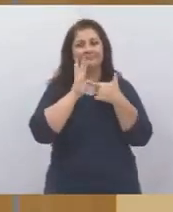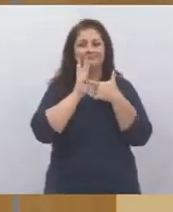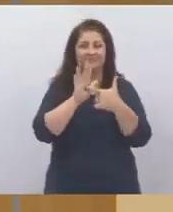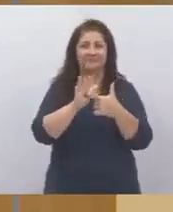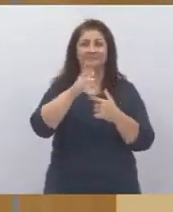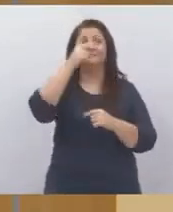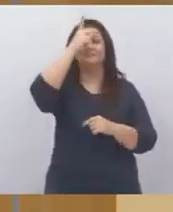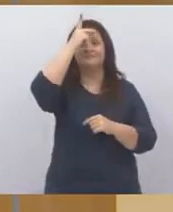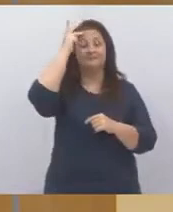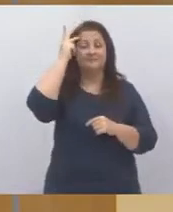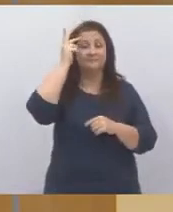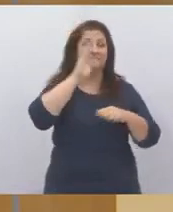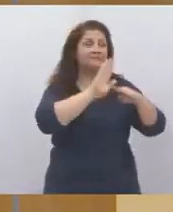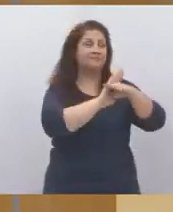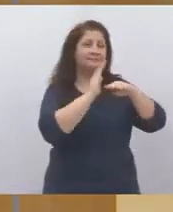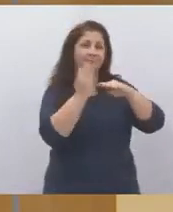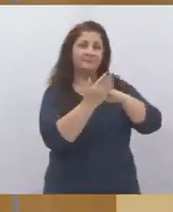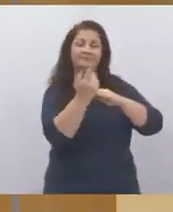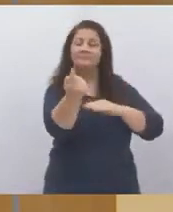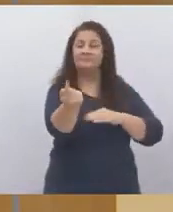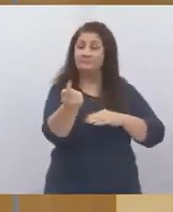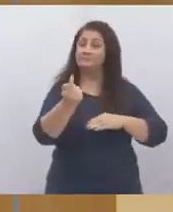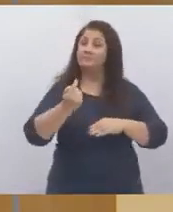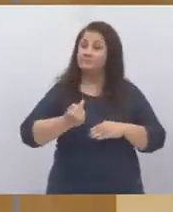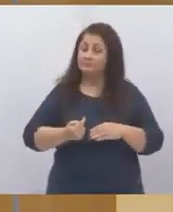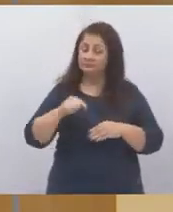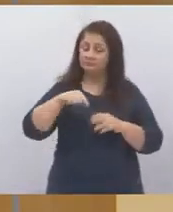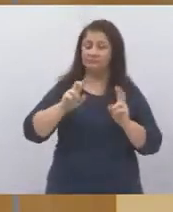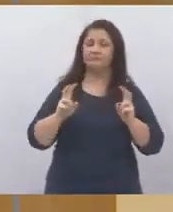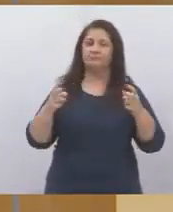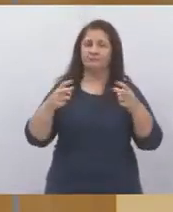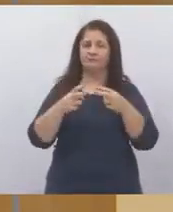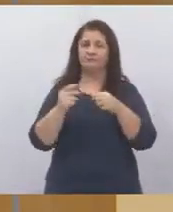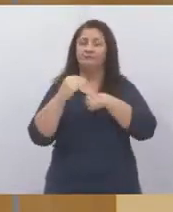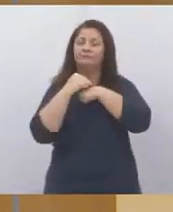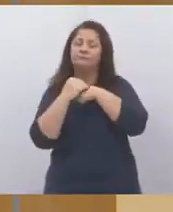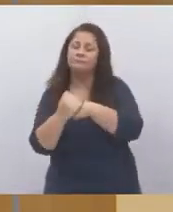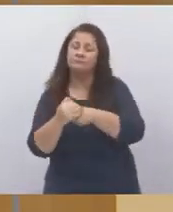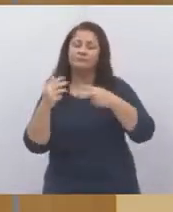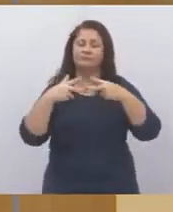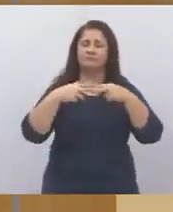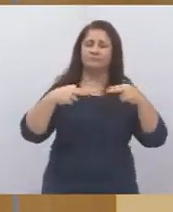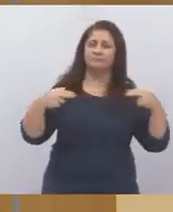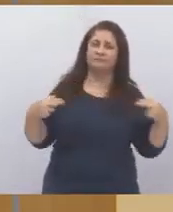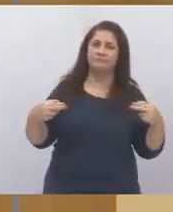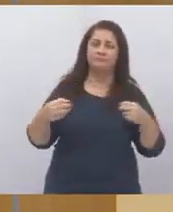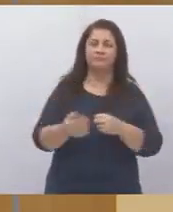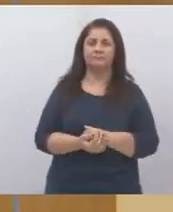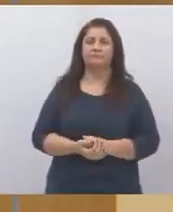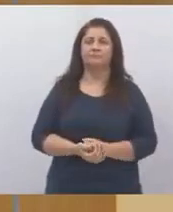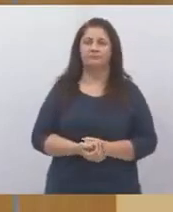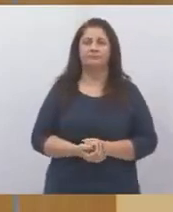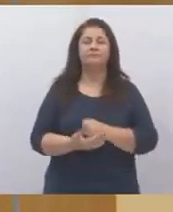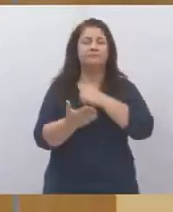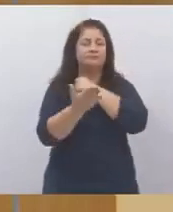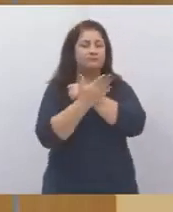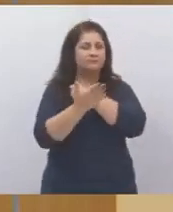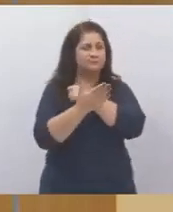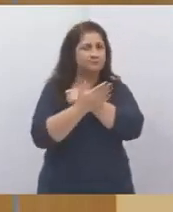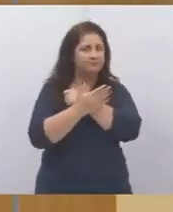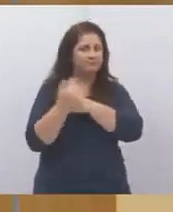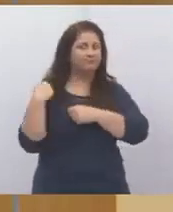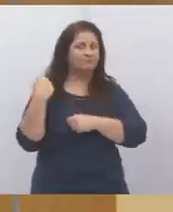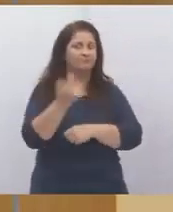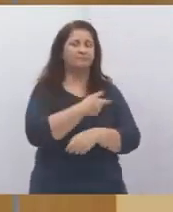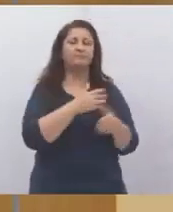as pessoas dos bairros vem até a câmara municipal nos solicitam coisas nos pedem coisa nos ajudam